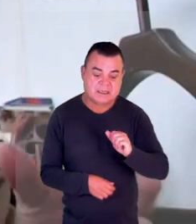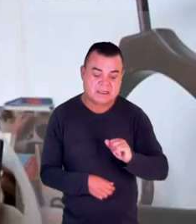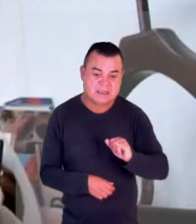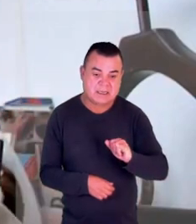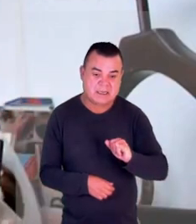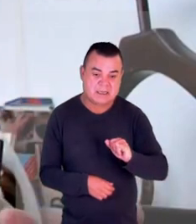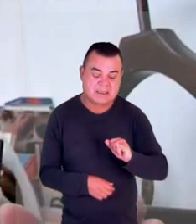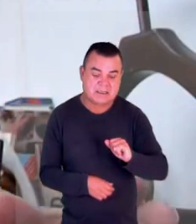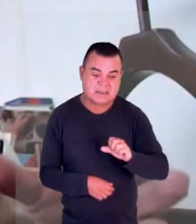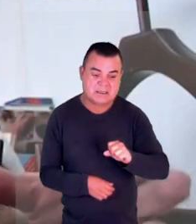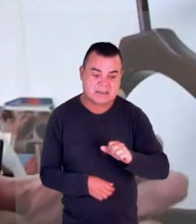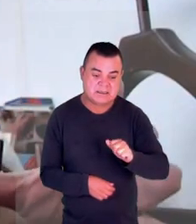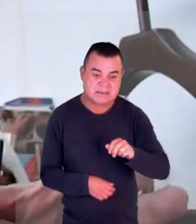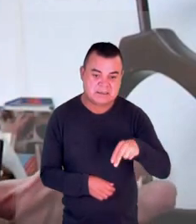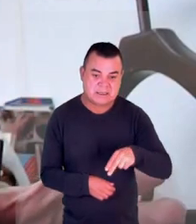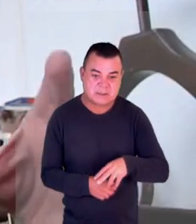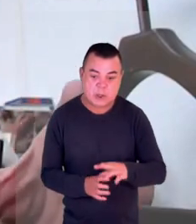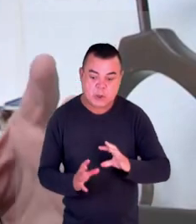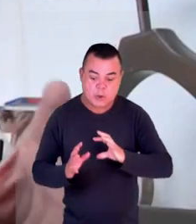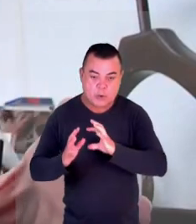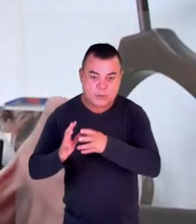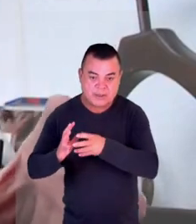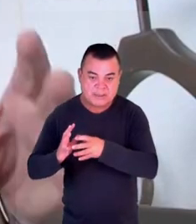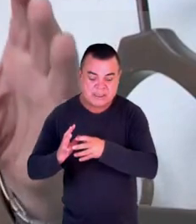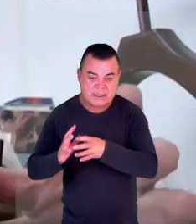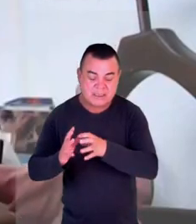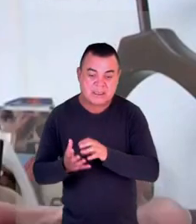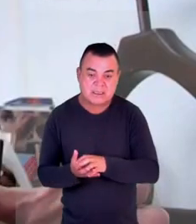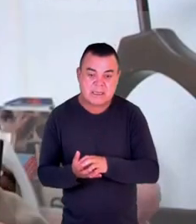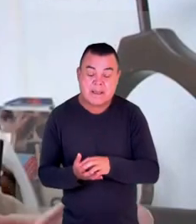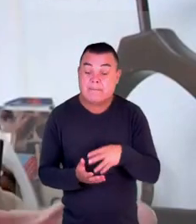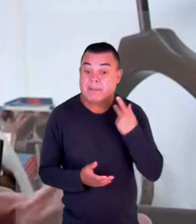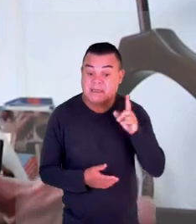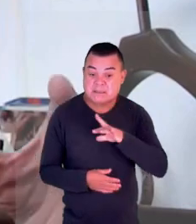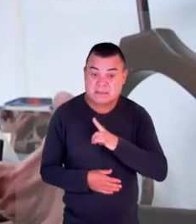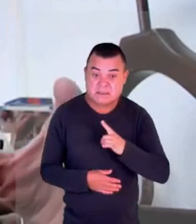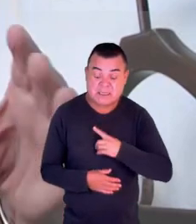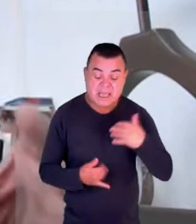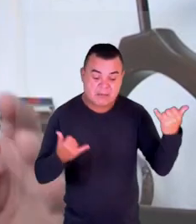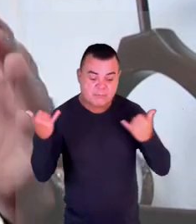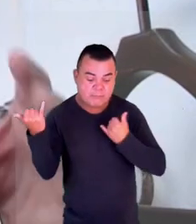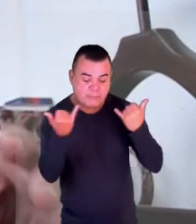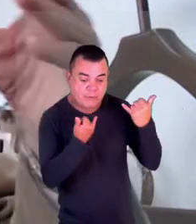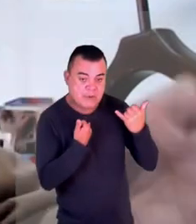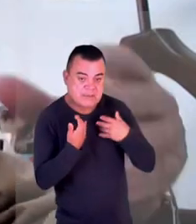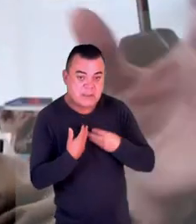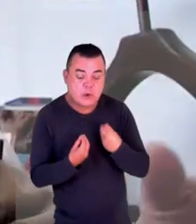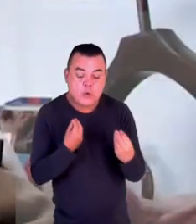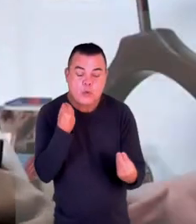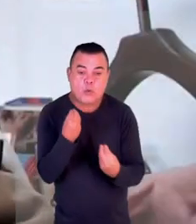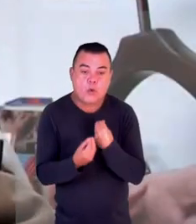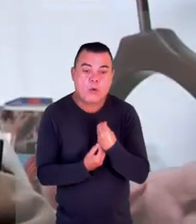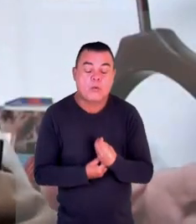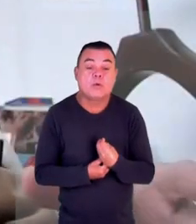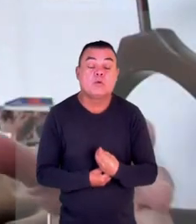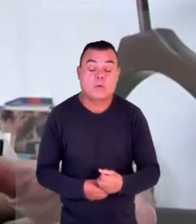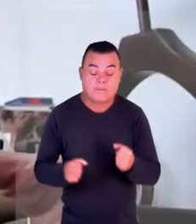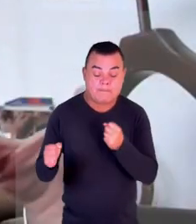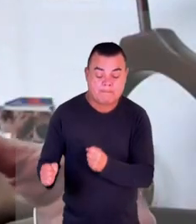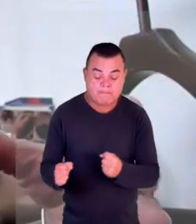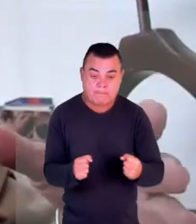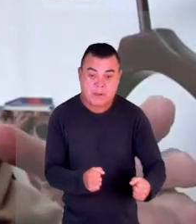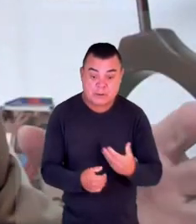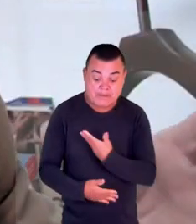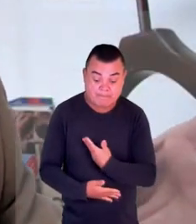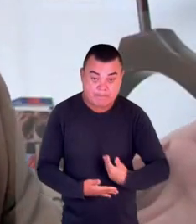secretar onde a gente passa a ter a informação de como é que o poder público